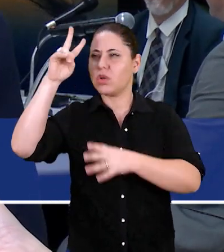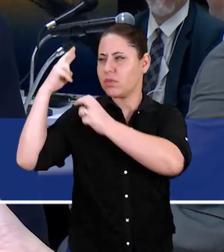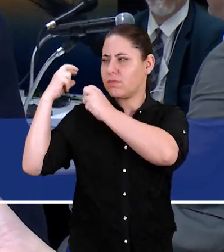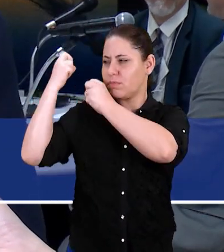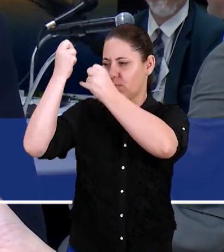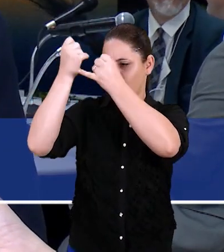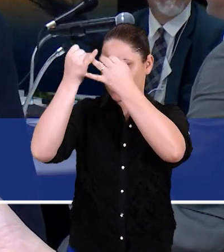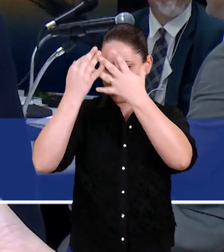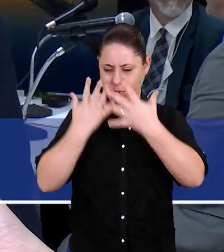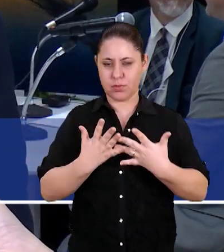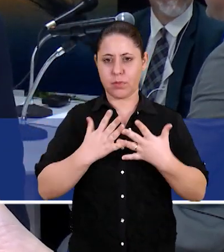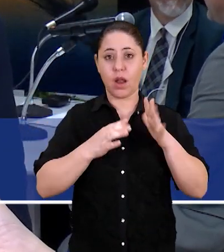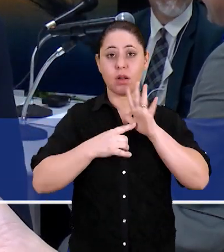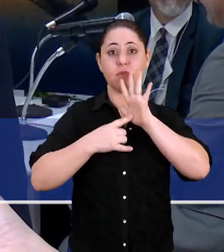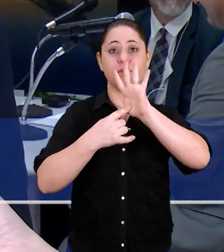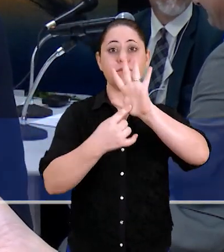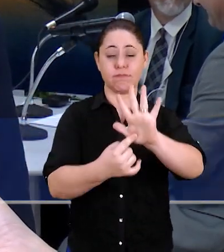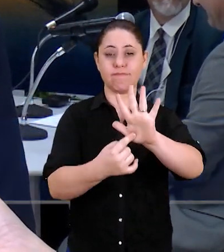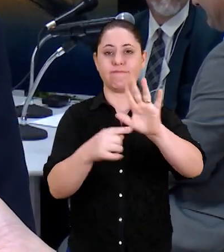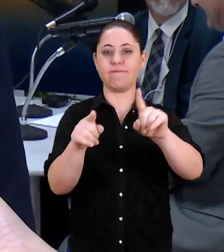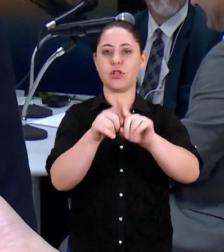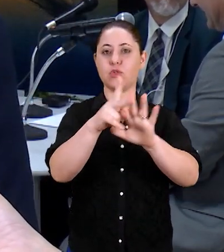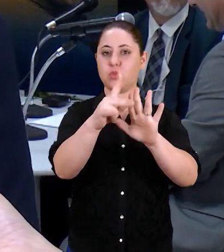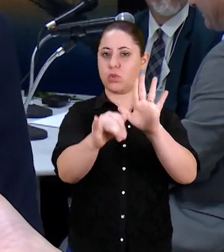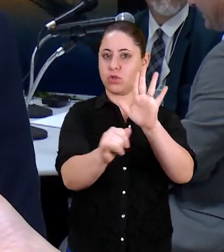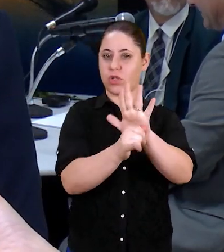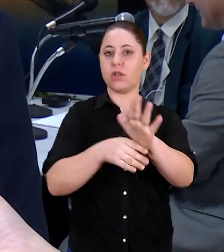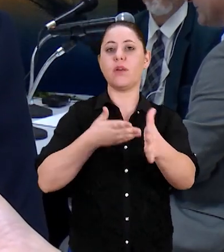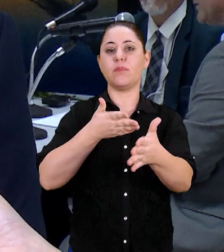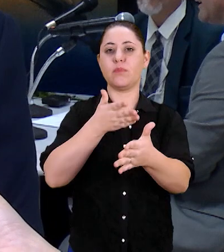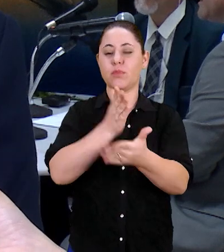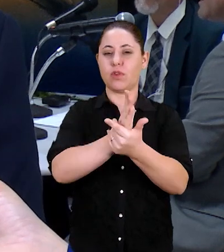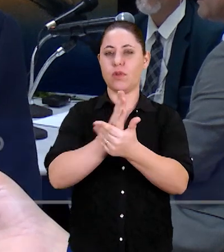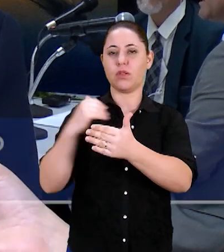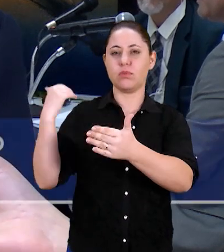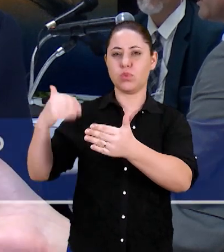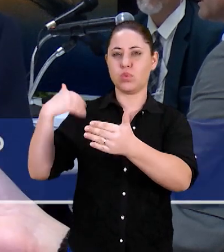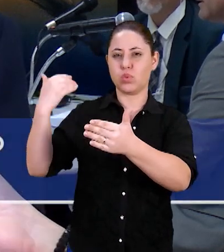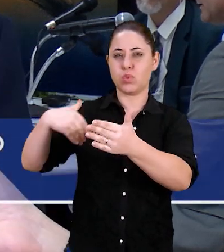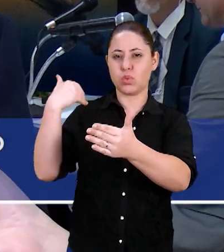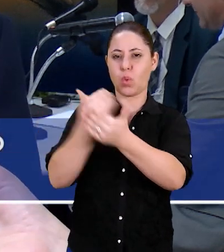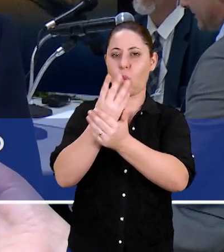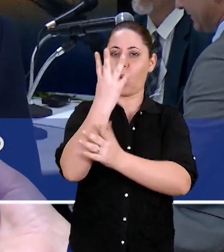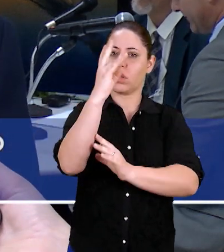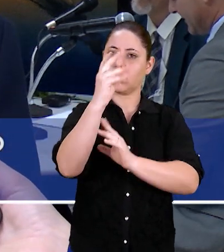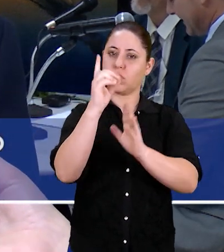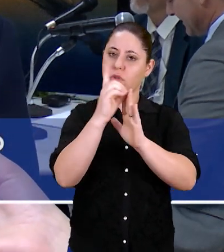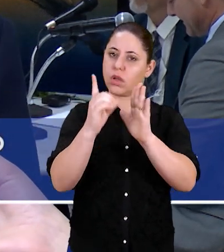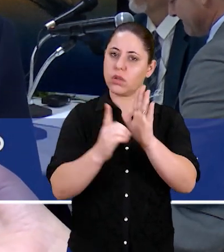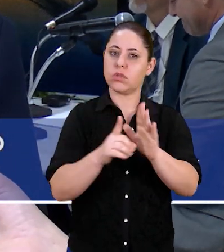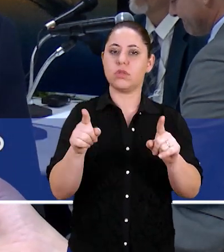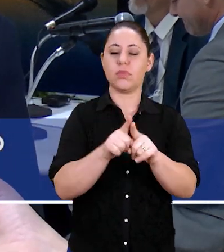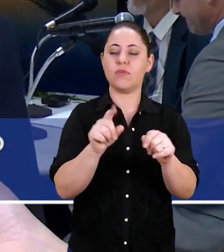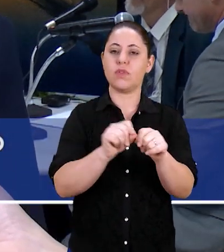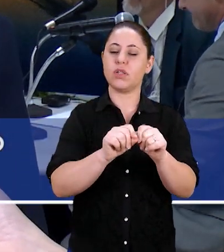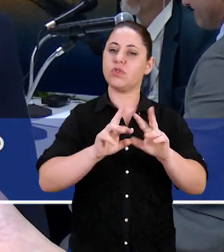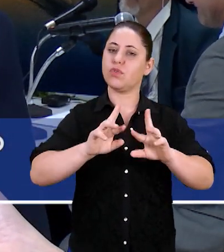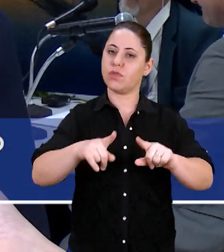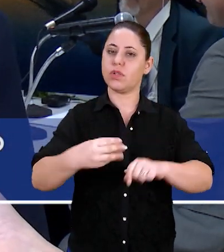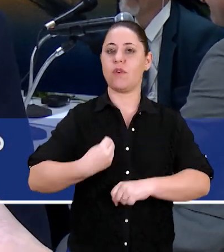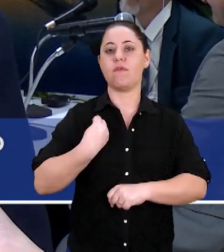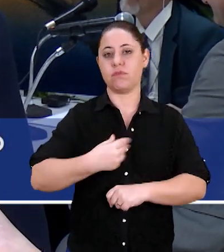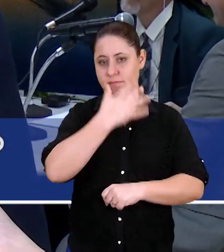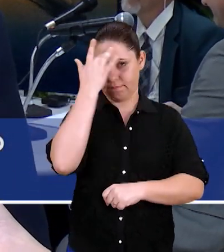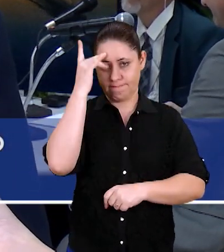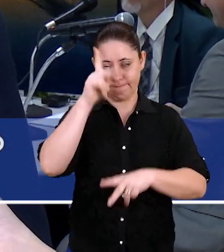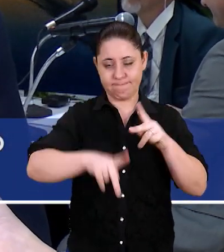Legislativa e tentar traduzir na reportagem os projetos que foram aprovados ao longo dessas 4 décadas